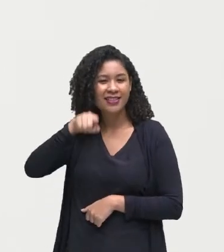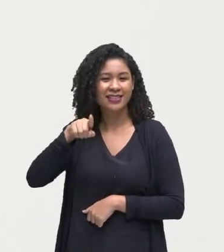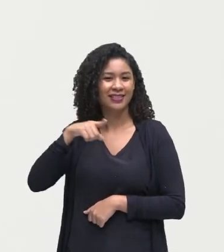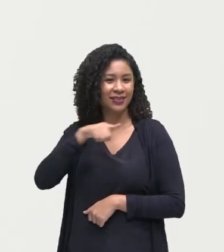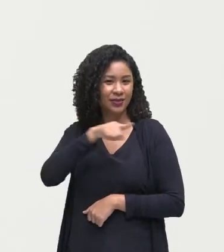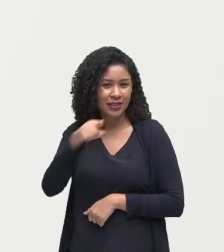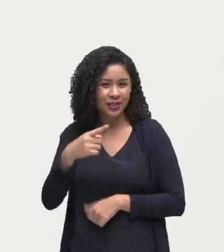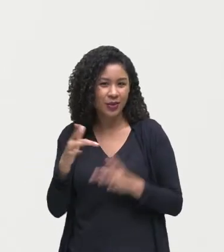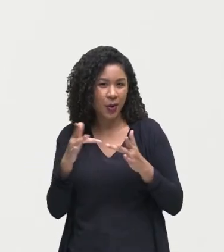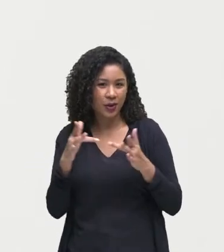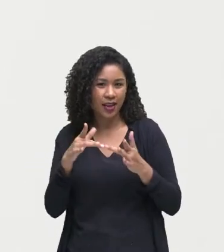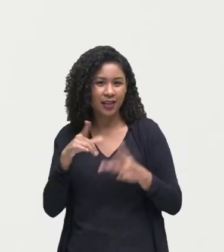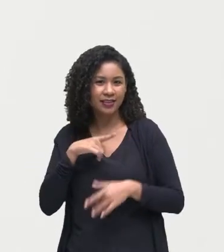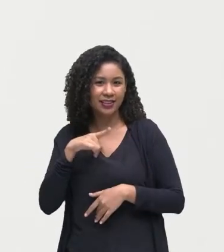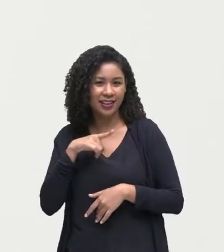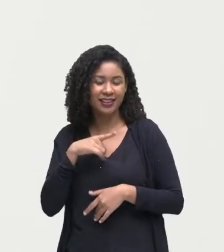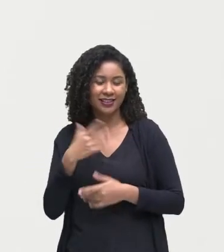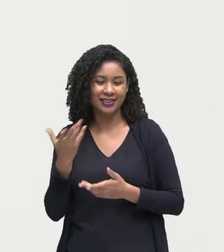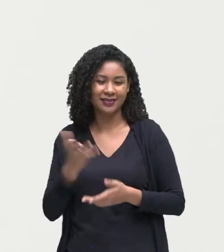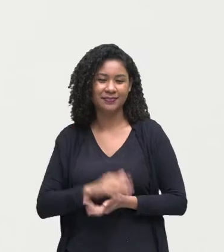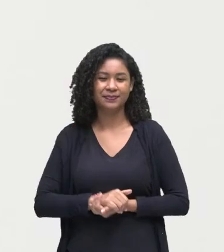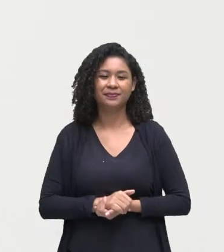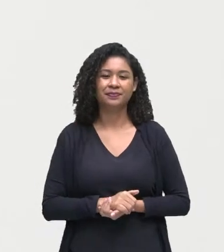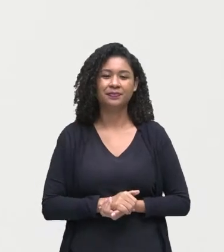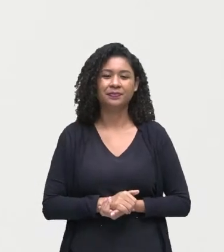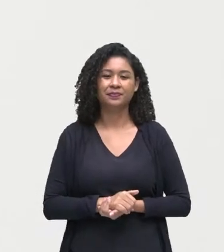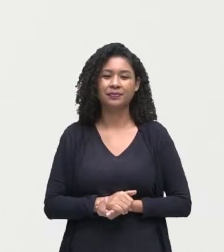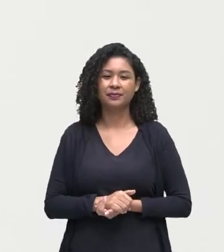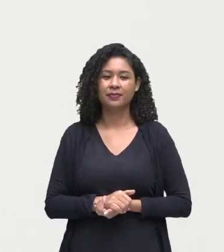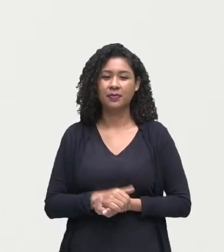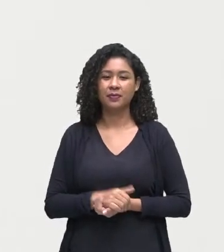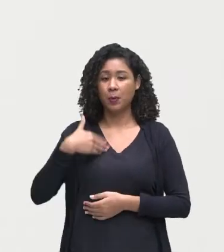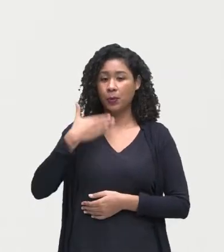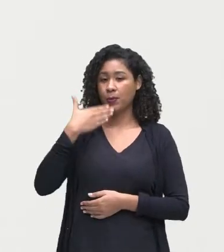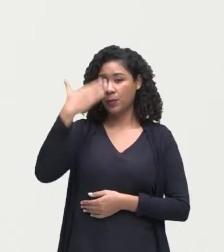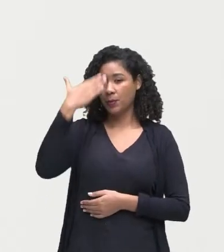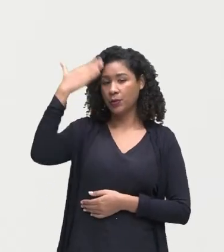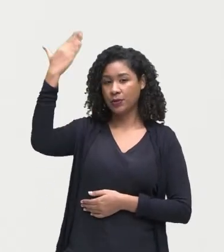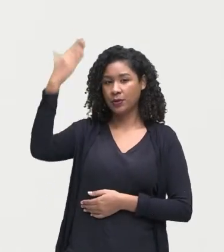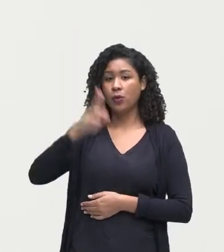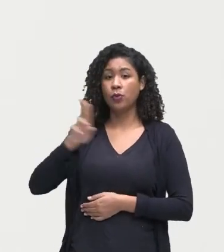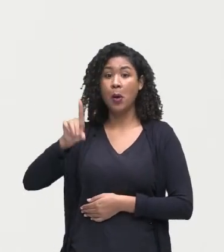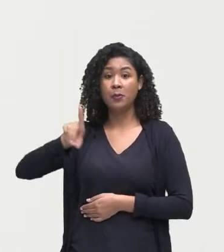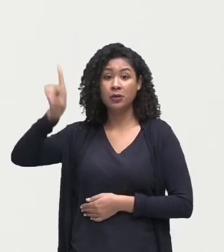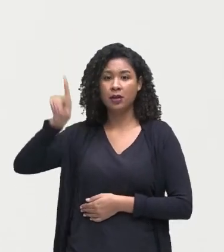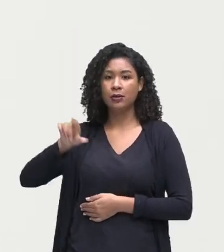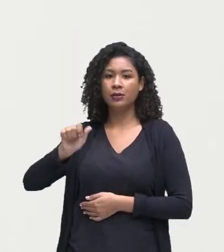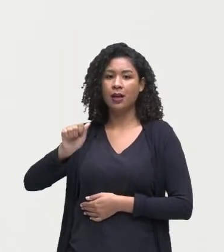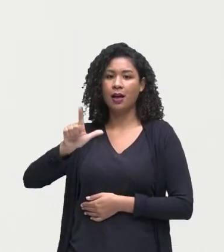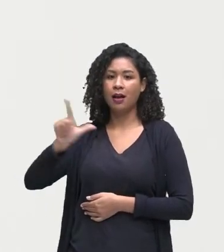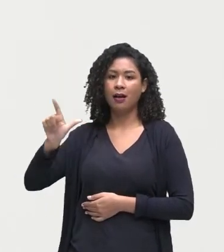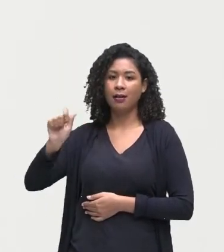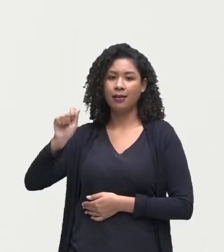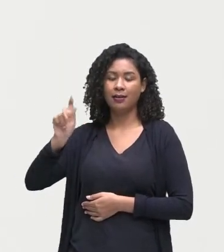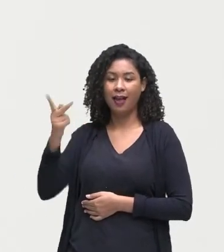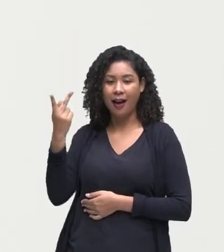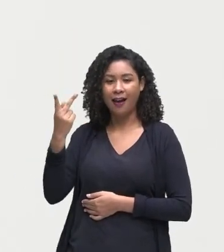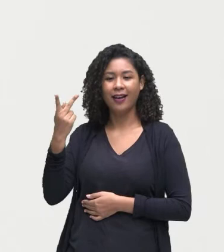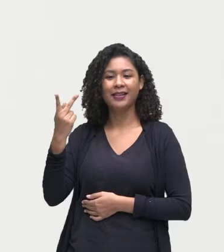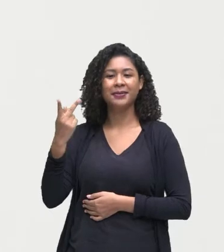né? Para os muçulmanos é Alá, o único clemente e misericordioso,